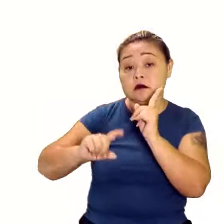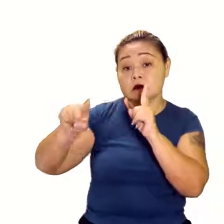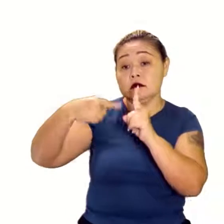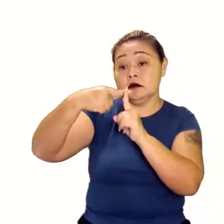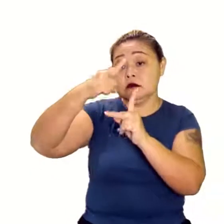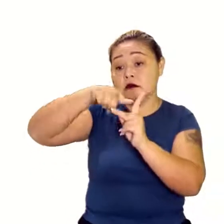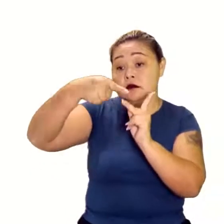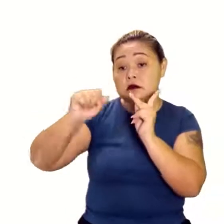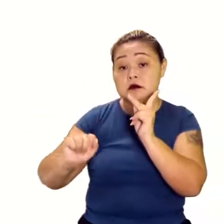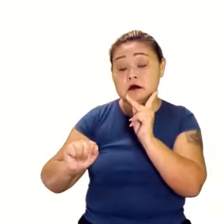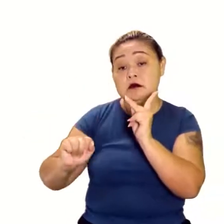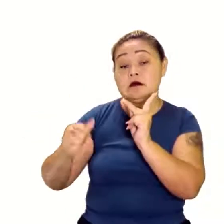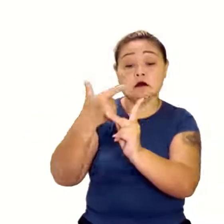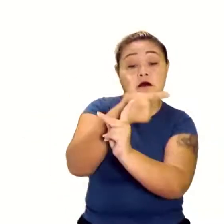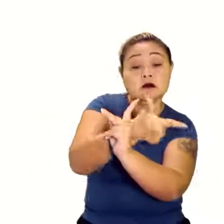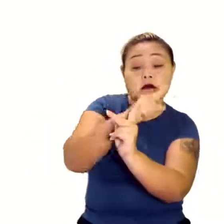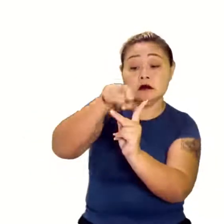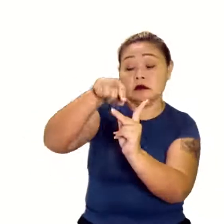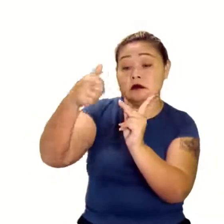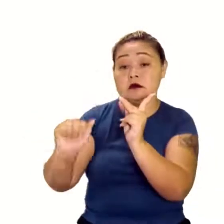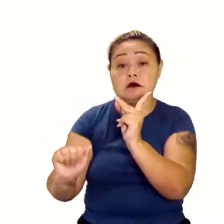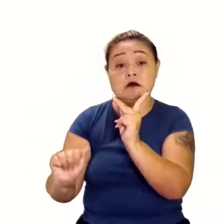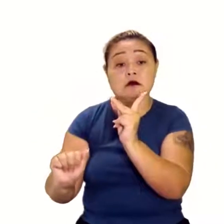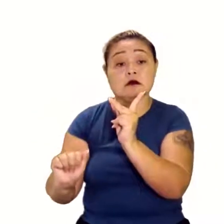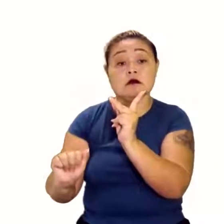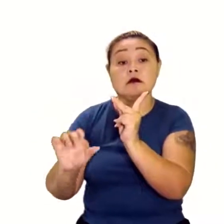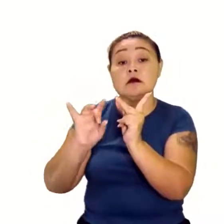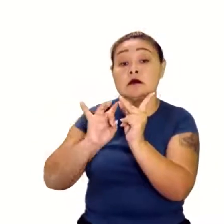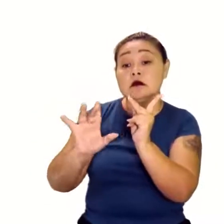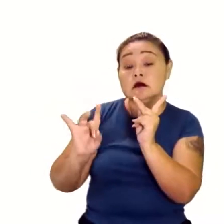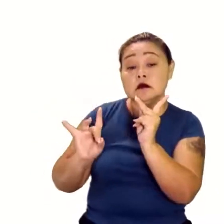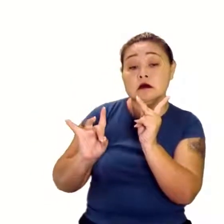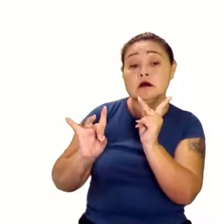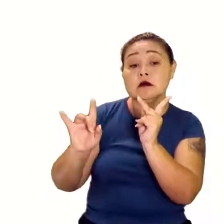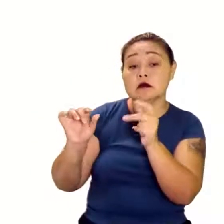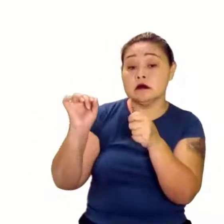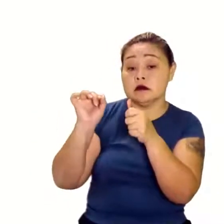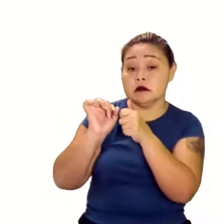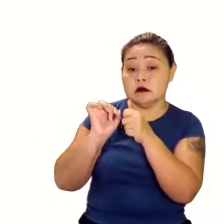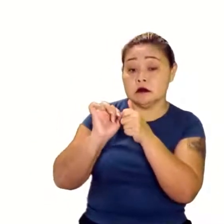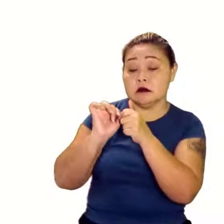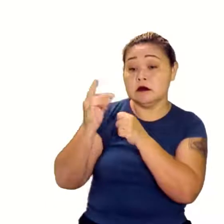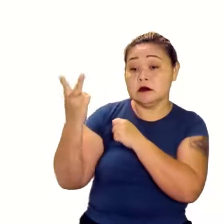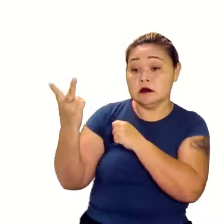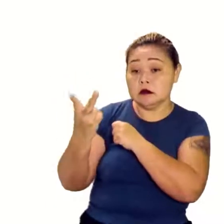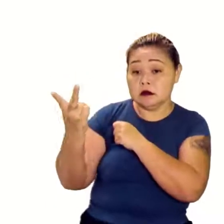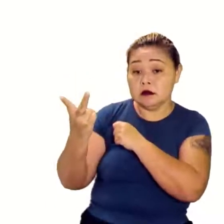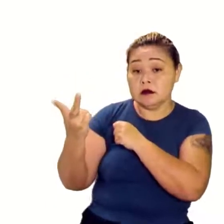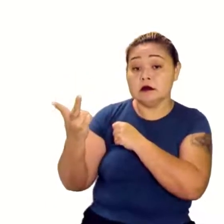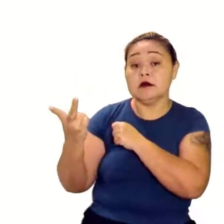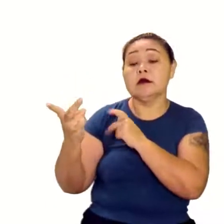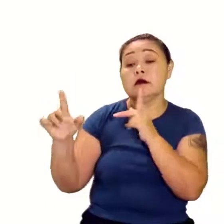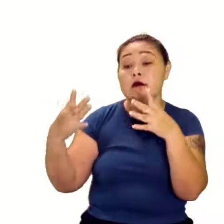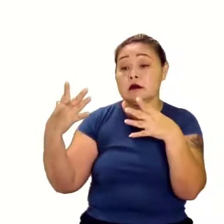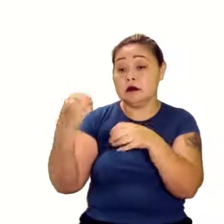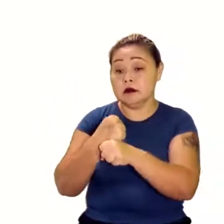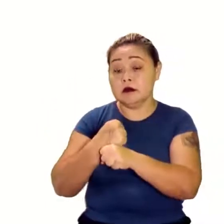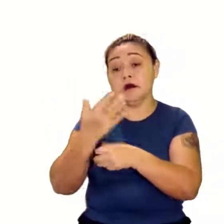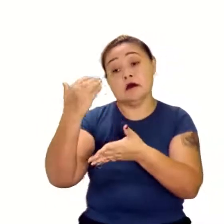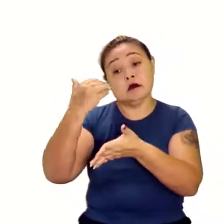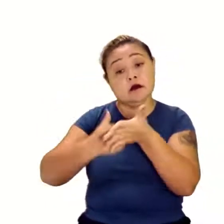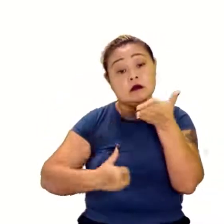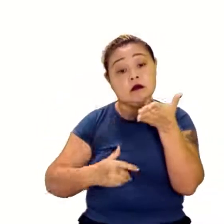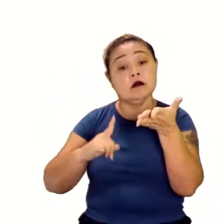a raiz de A. São duas raízes de A. Só que, para eu efetuar essa operação de adição ou